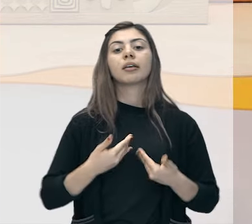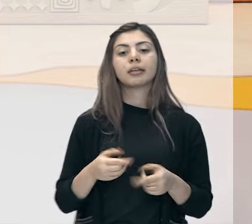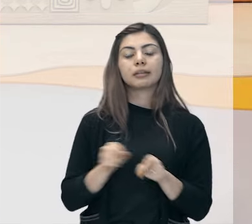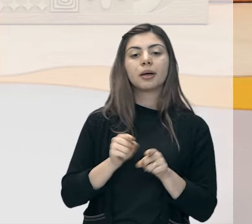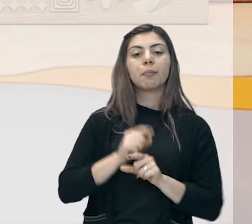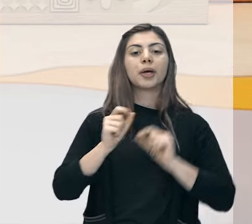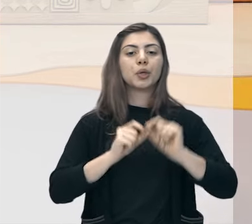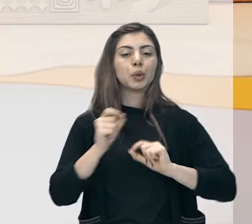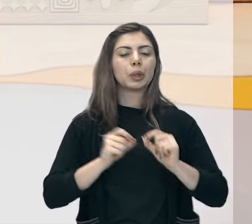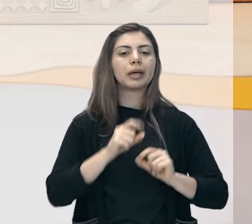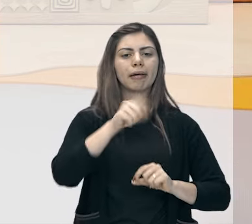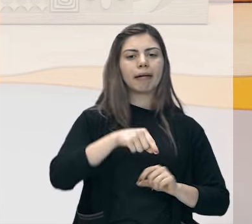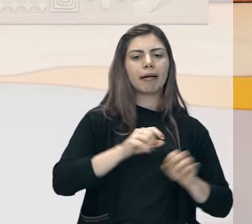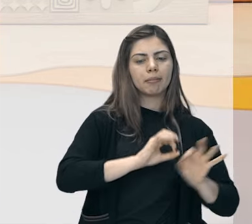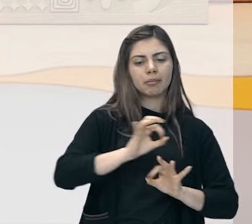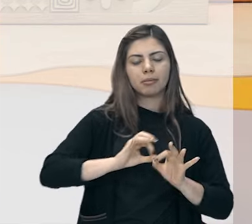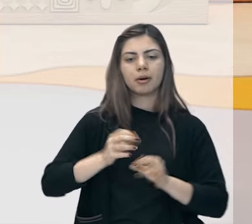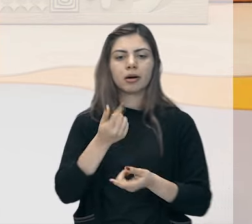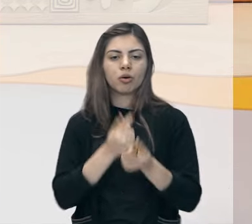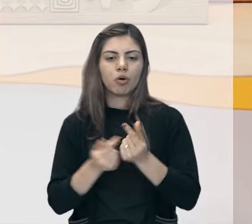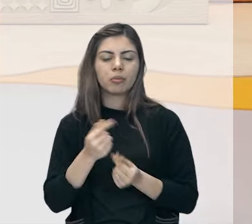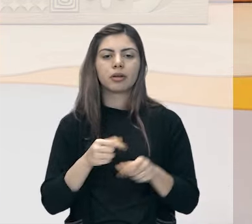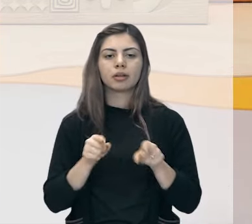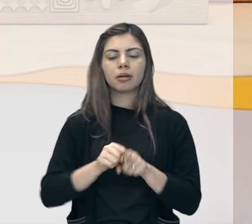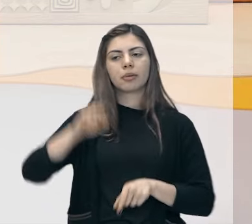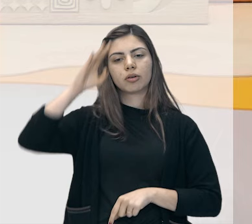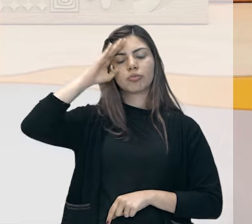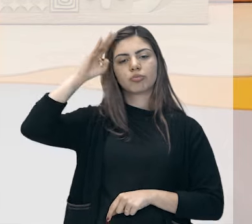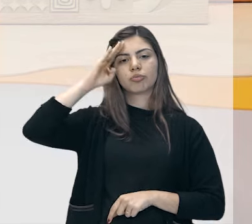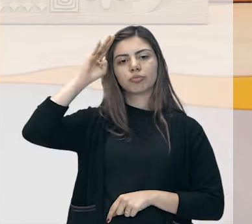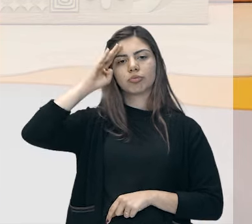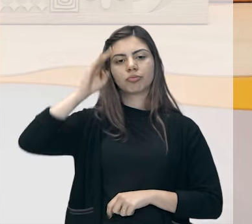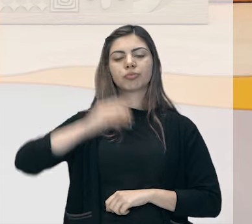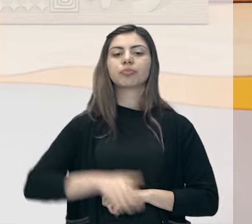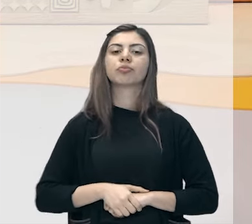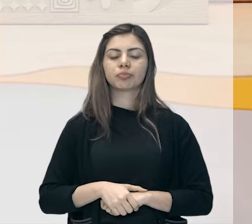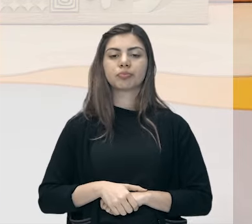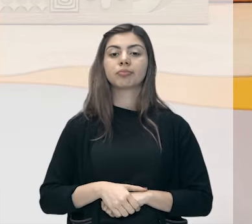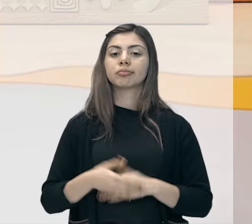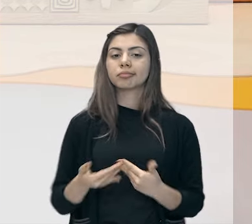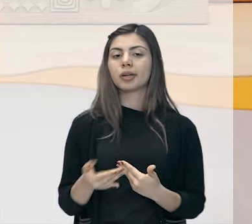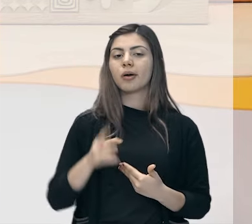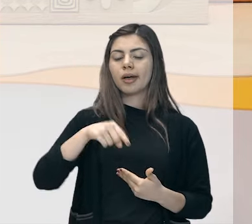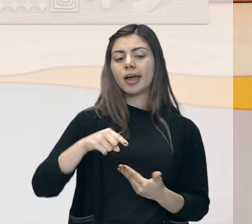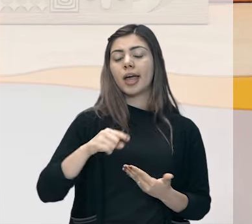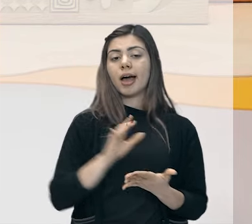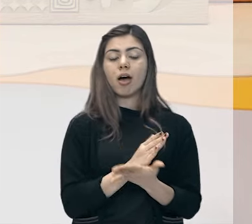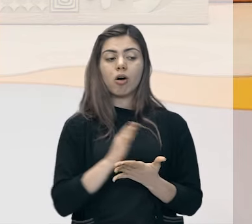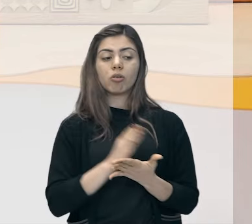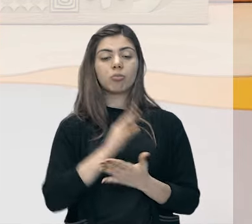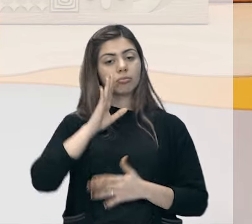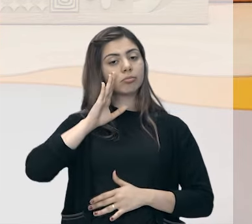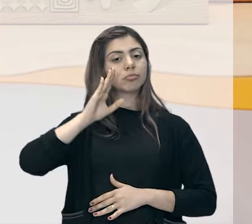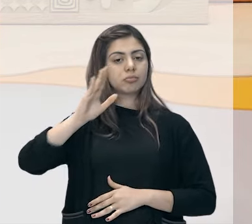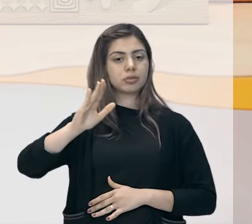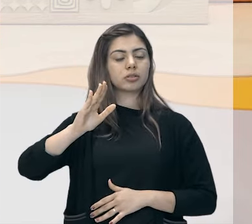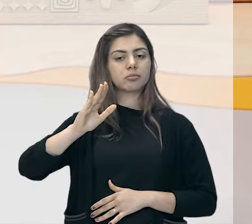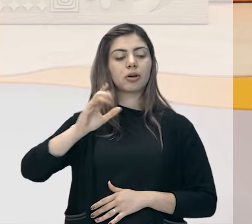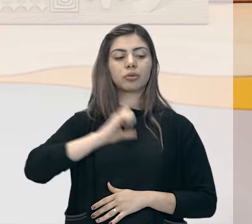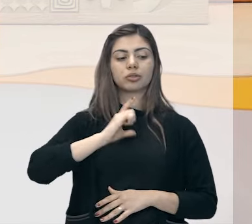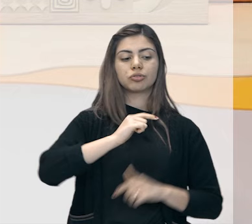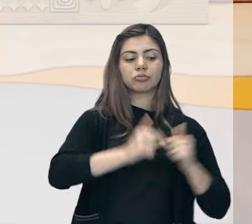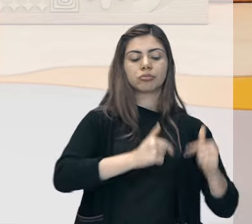artesãos e comerciantes e serviço militar. Essas são apenas algumas das principais relações